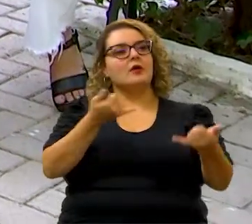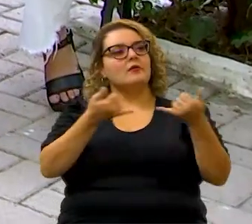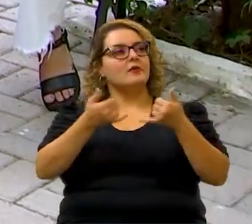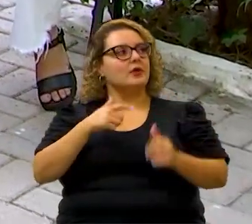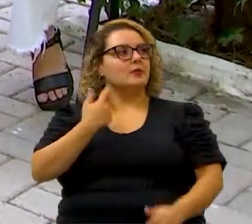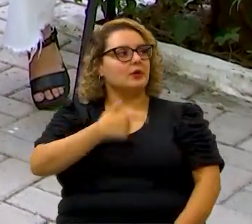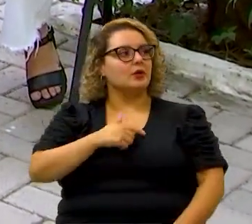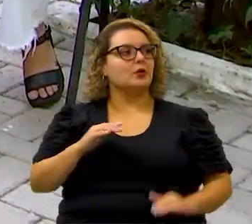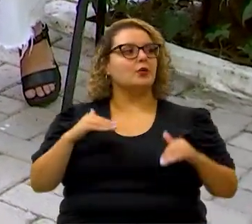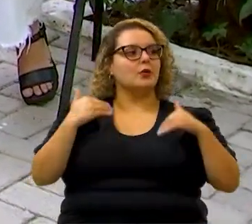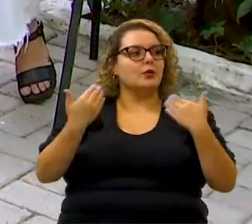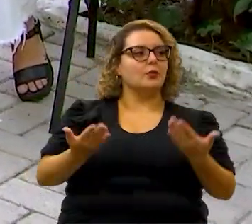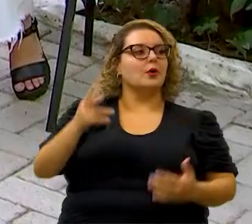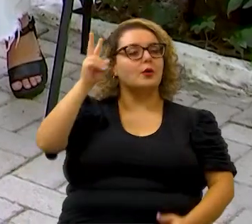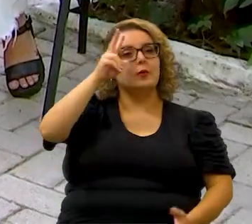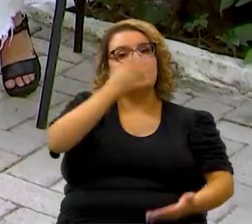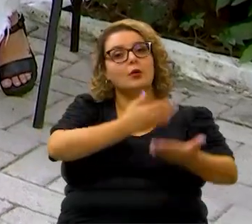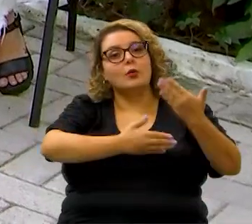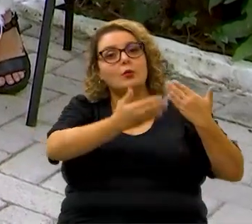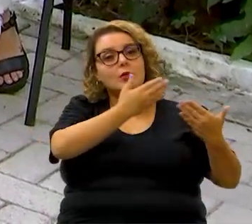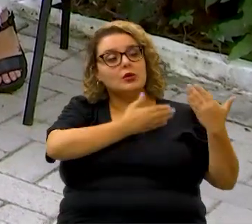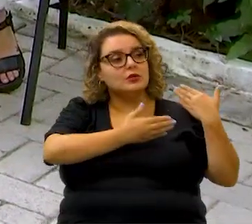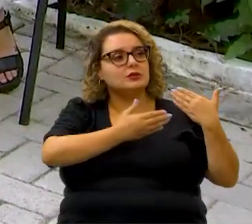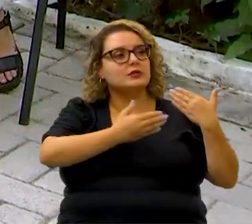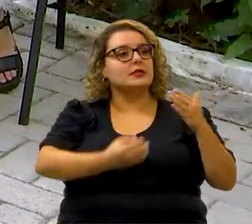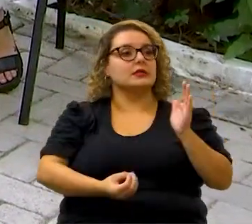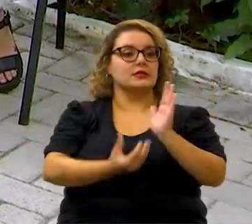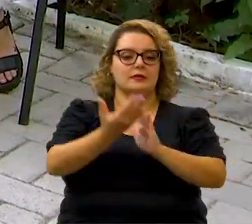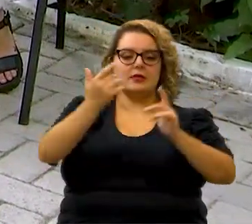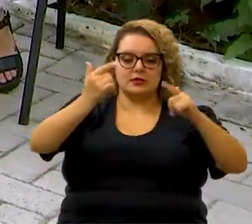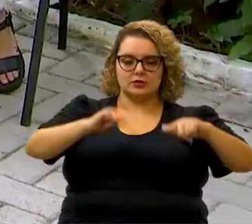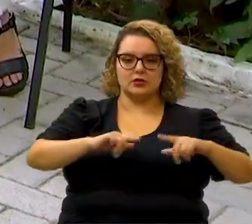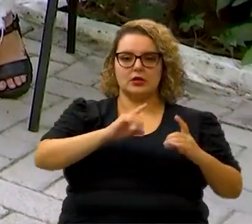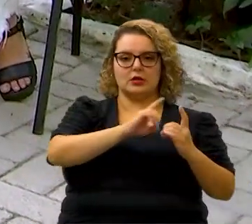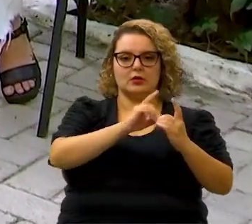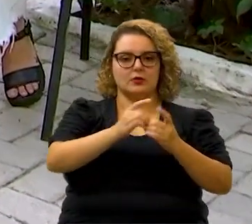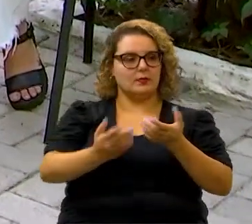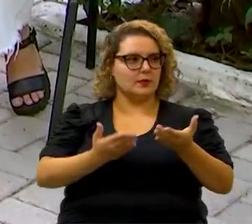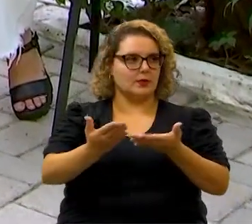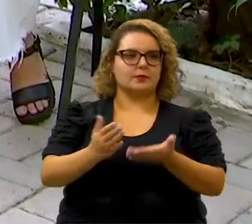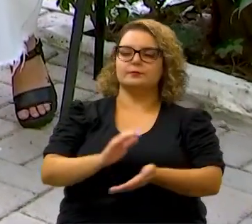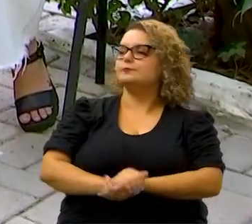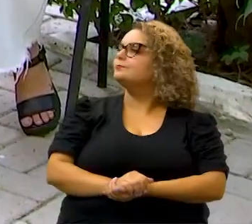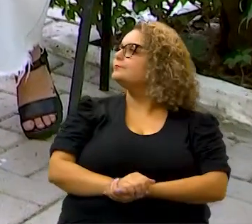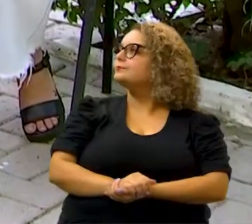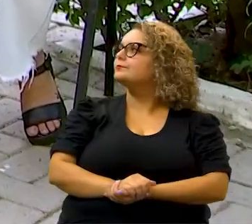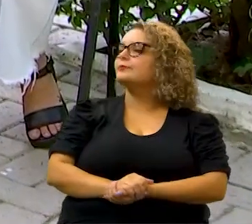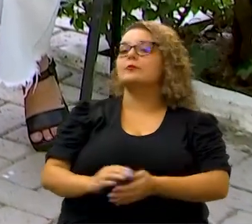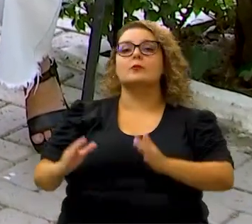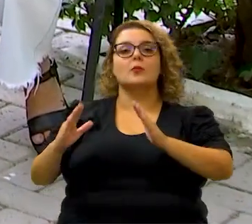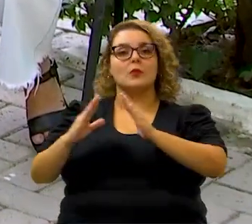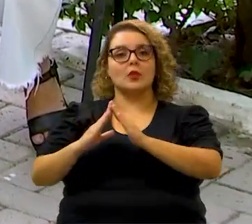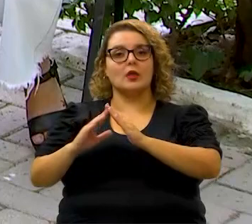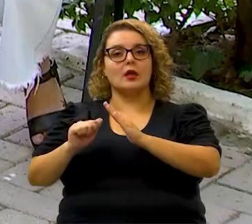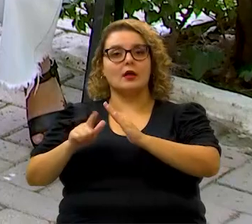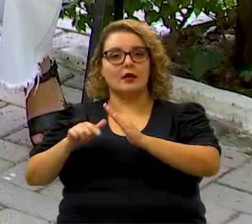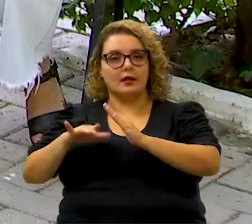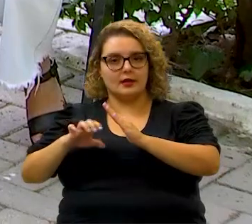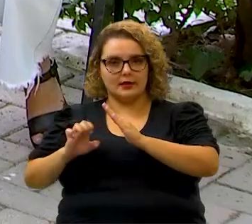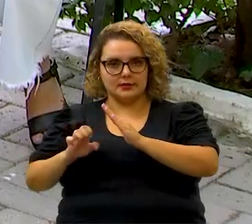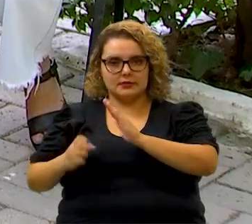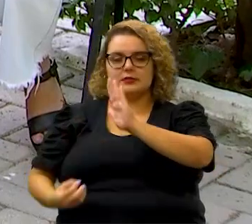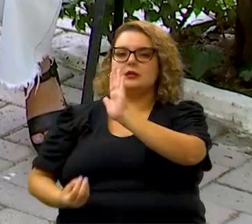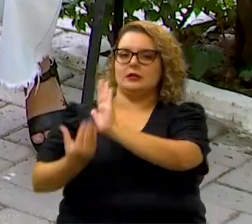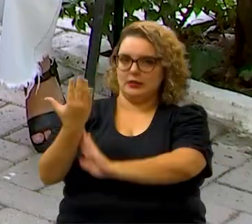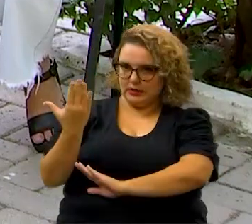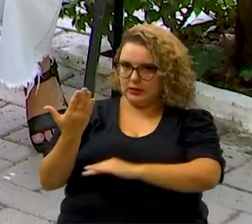Marilda, conta pra gente qual foi a história que começou lá atrás, que gerou esse local de atendimento e cuidado. O Lar Alice ele foi fundado pela